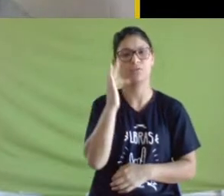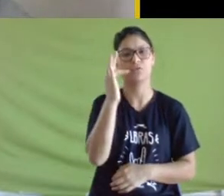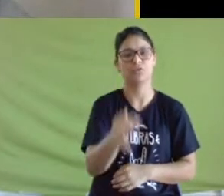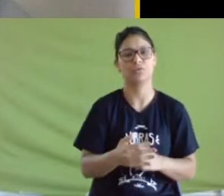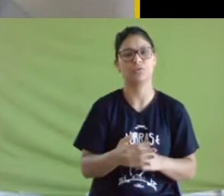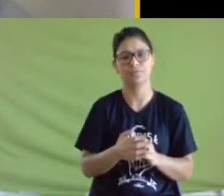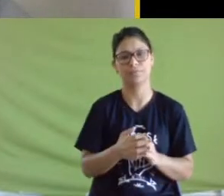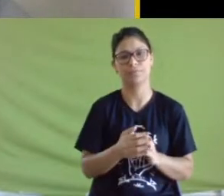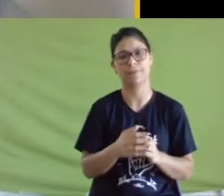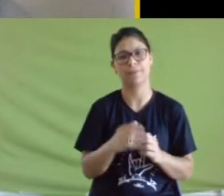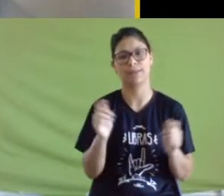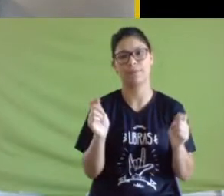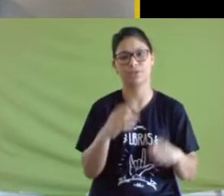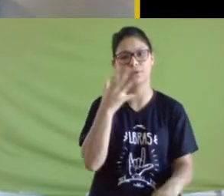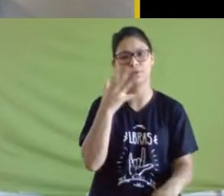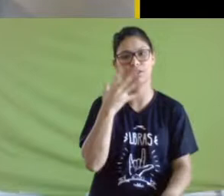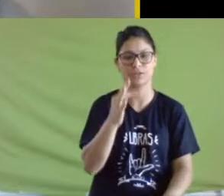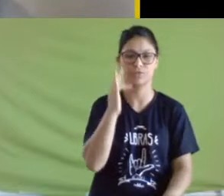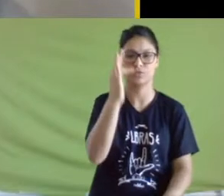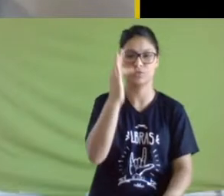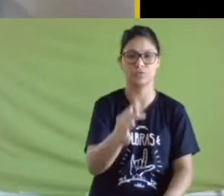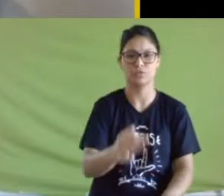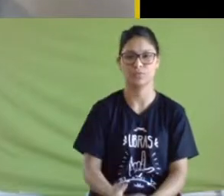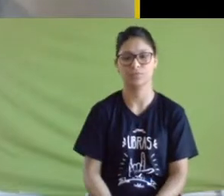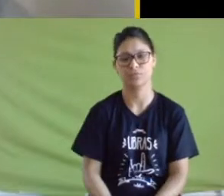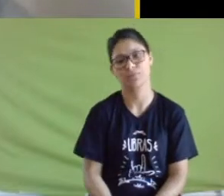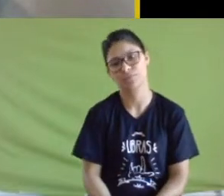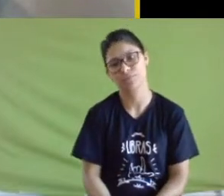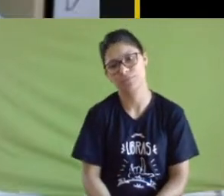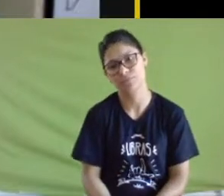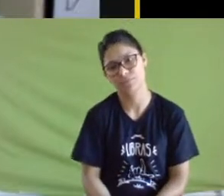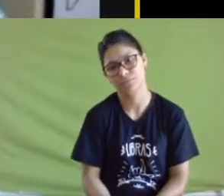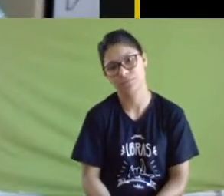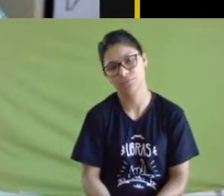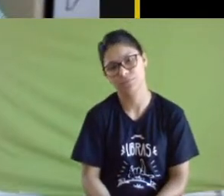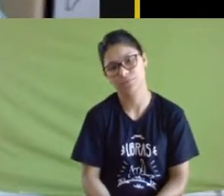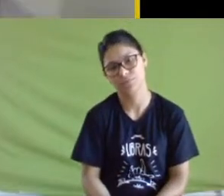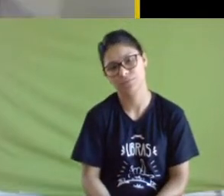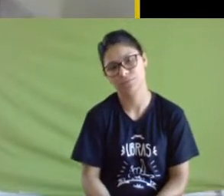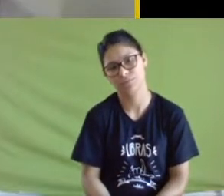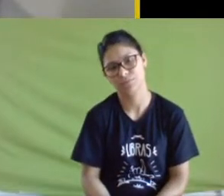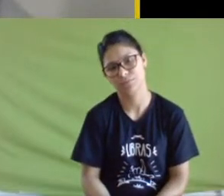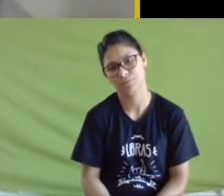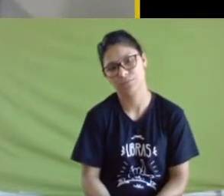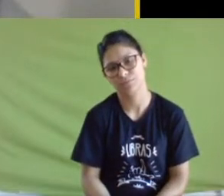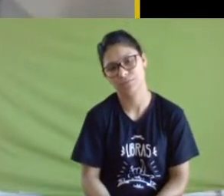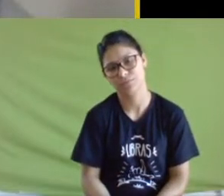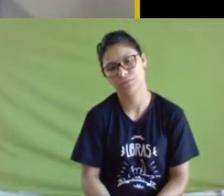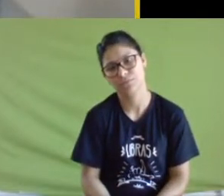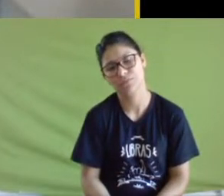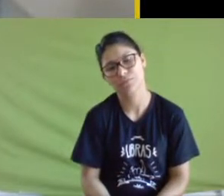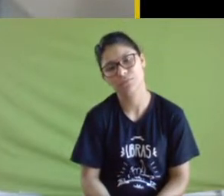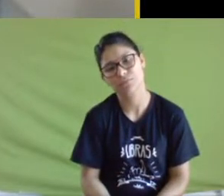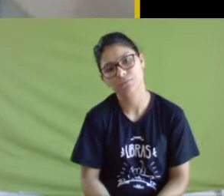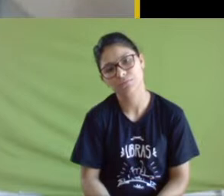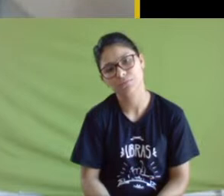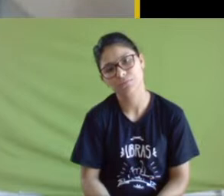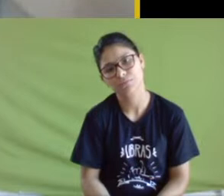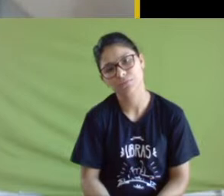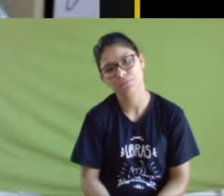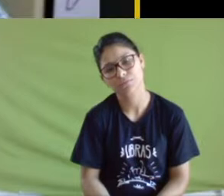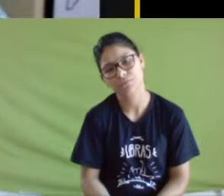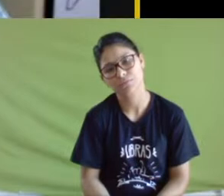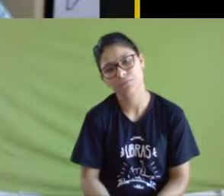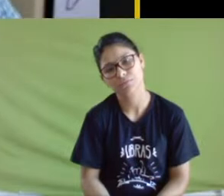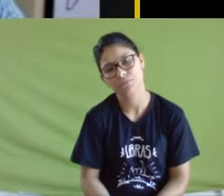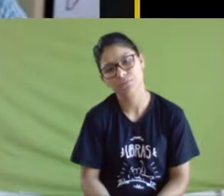possíveis palestrantes para a gente. Mas, professor, tem as suas palavras, gostaria de... Eu